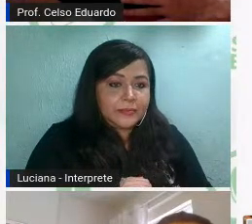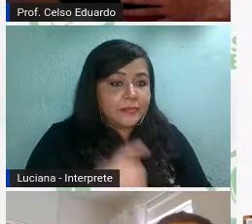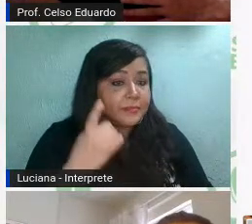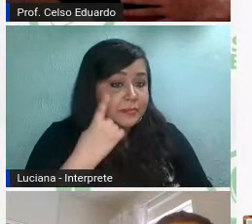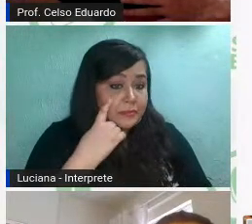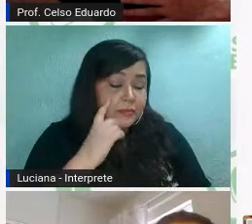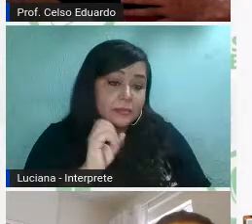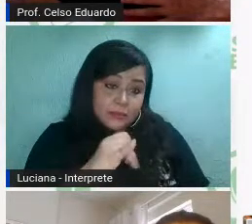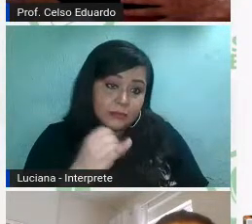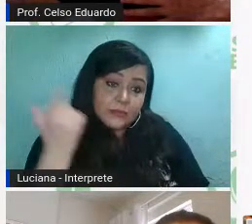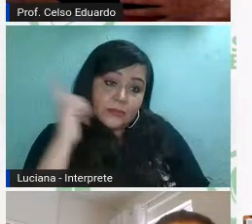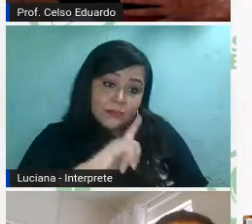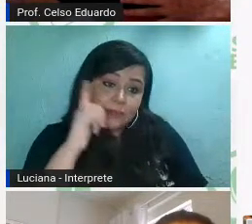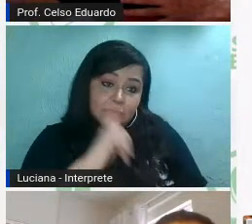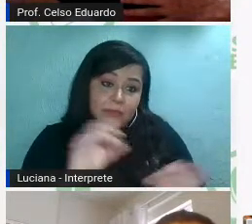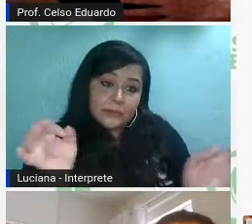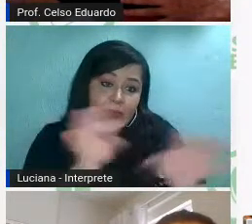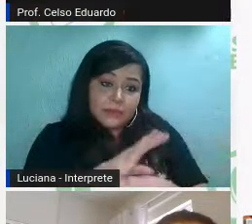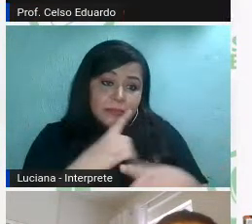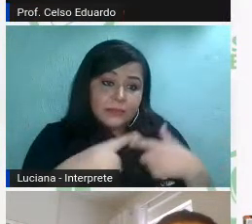resolver o problema, tá bom?